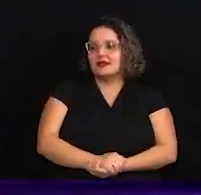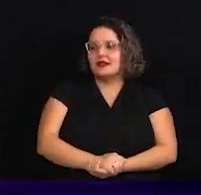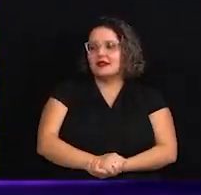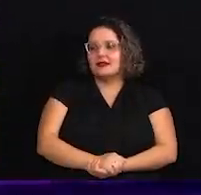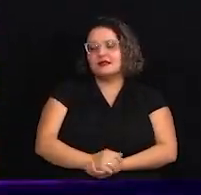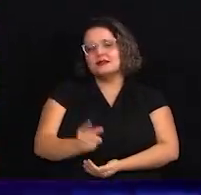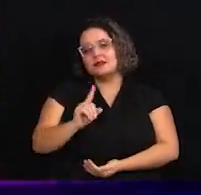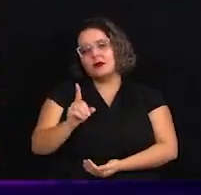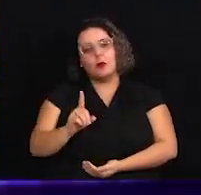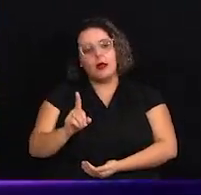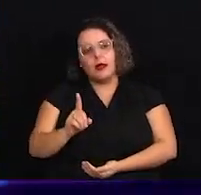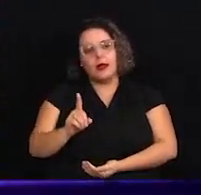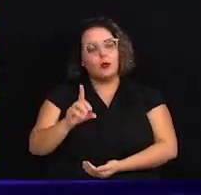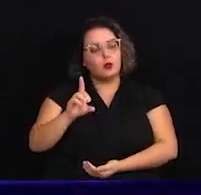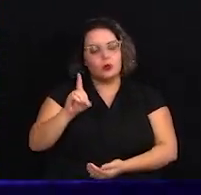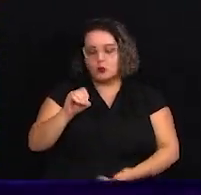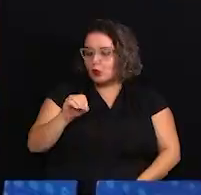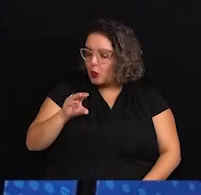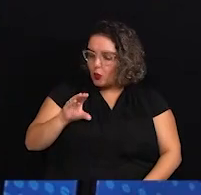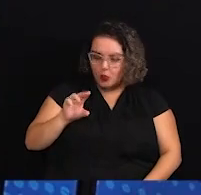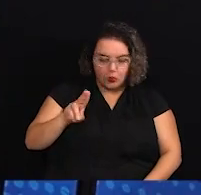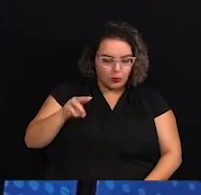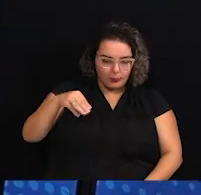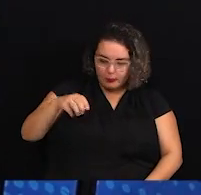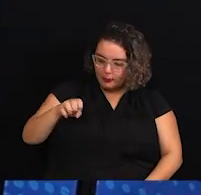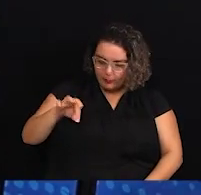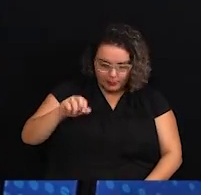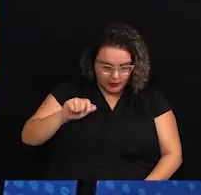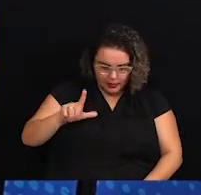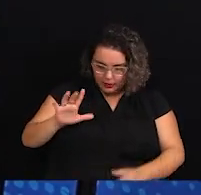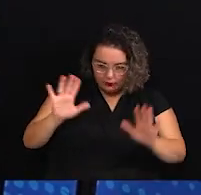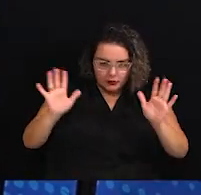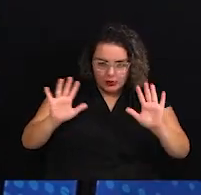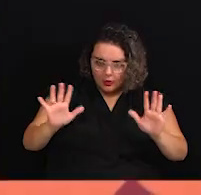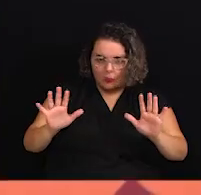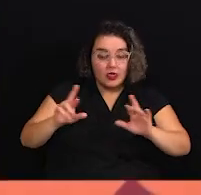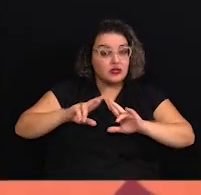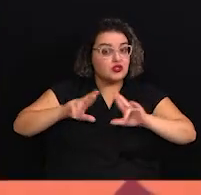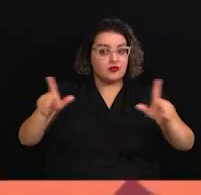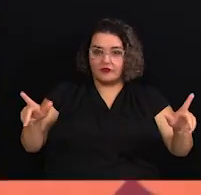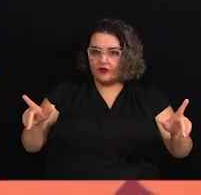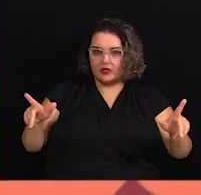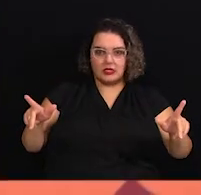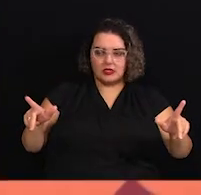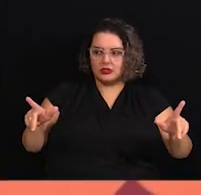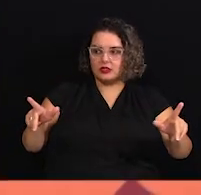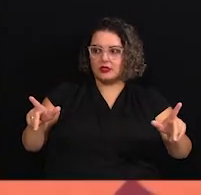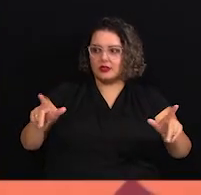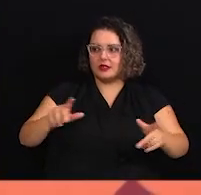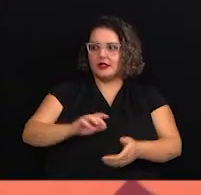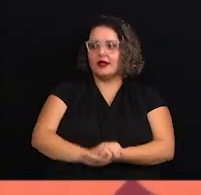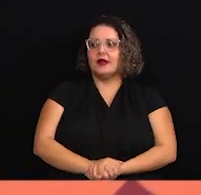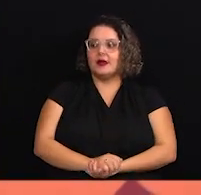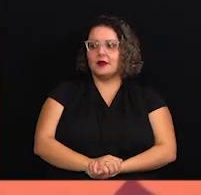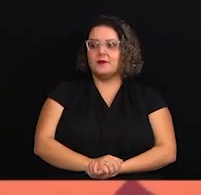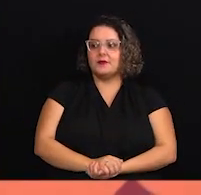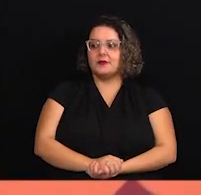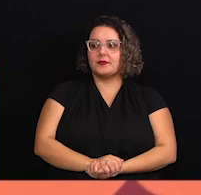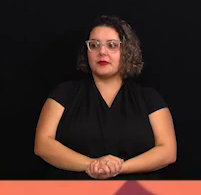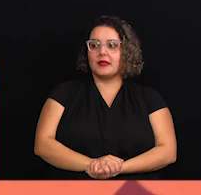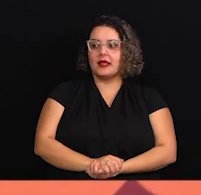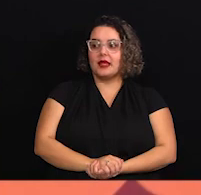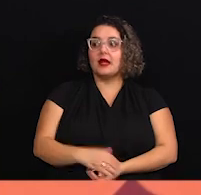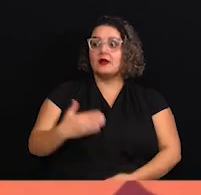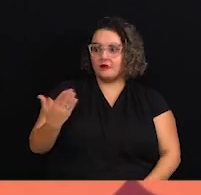é uma coisa documental, tá? Eu não tratei disso. Desculpa ser enfático. Aí